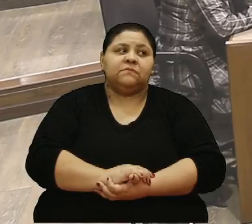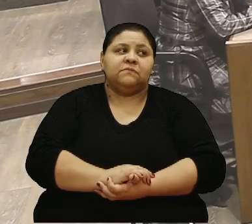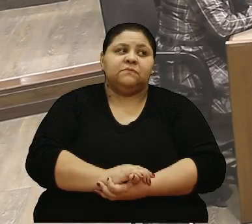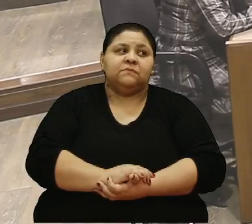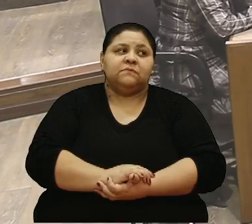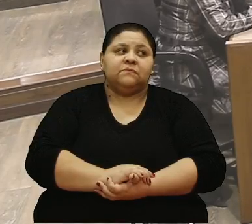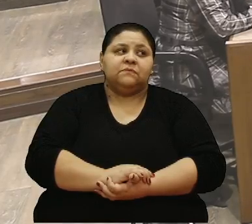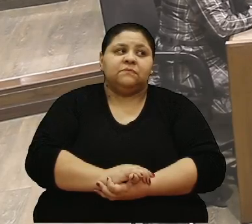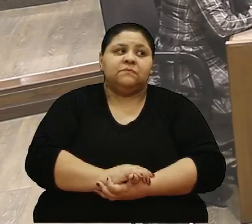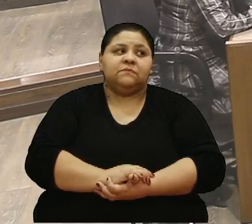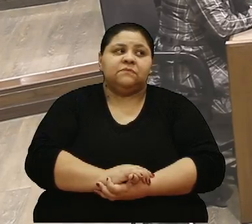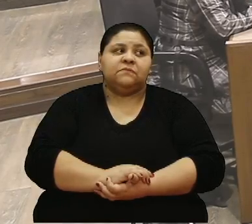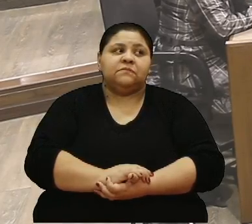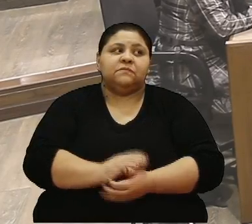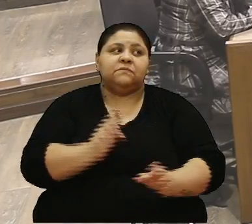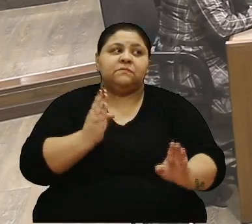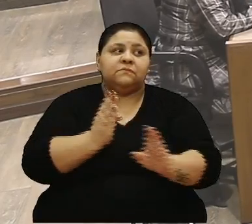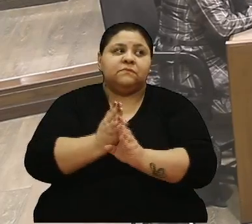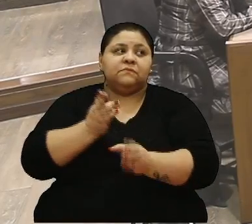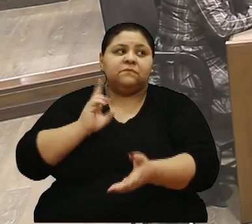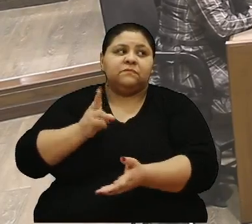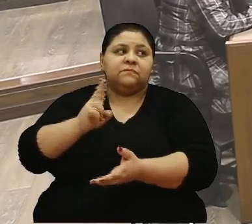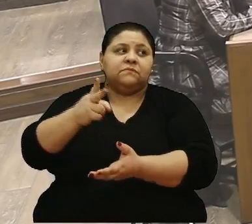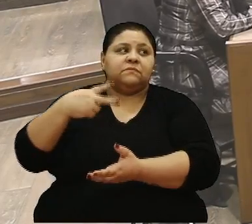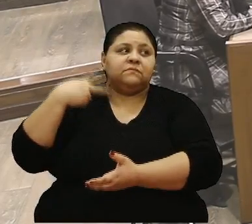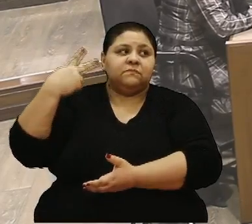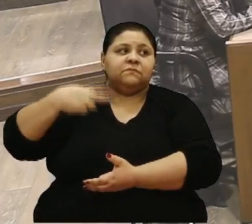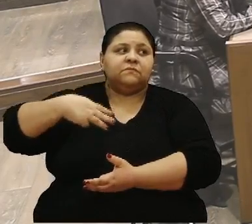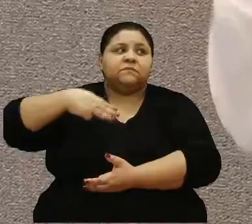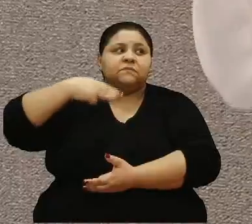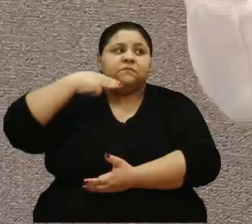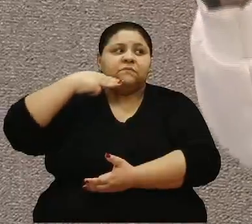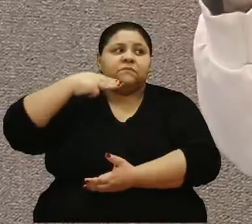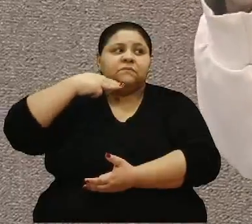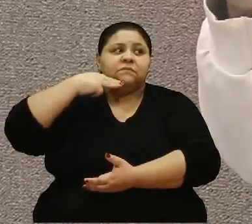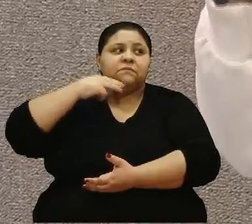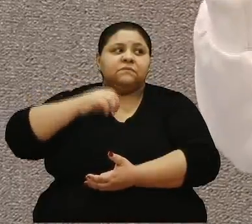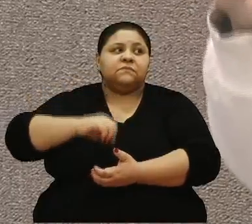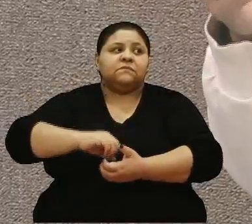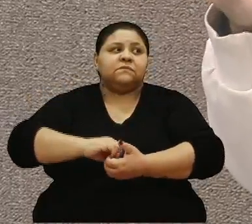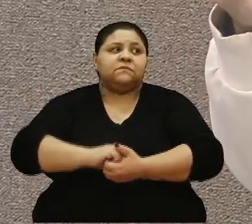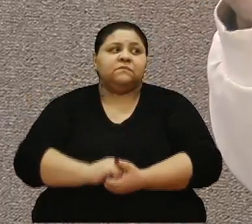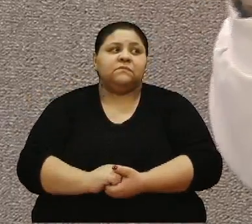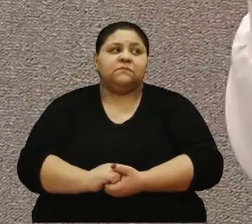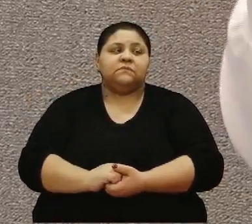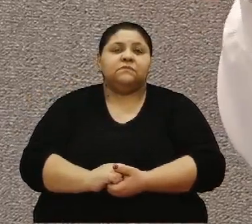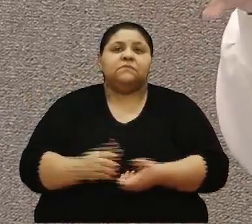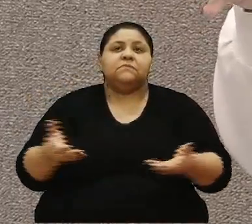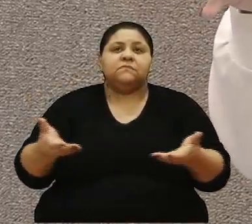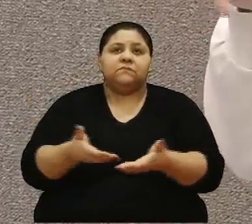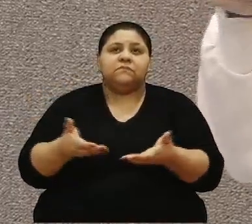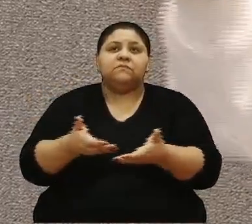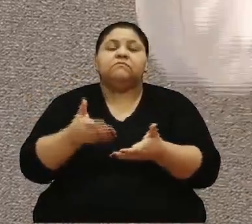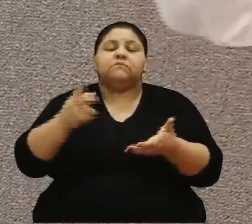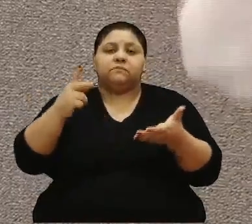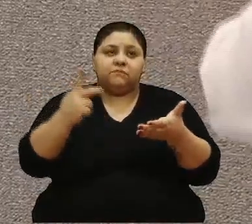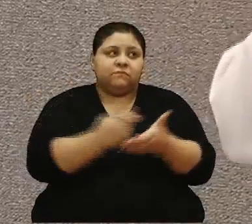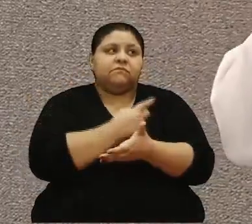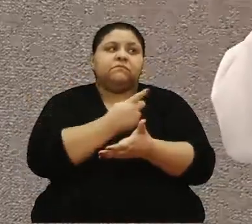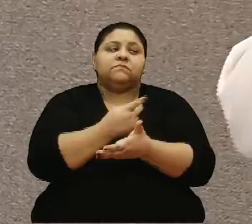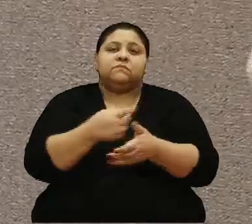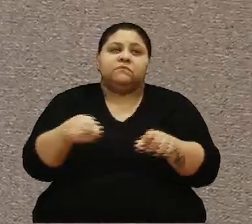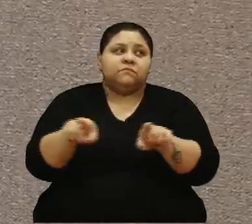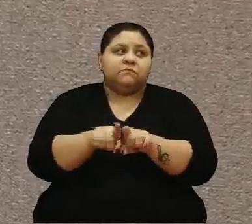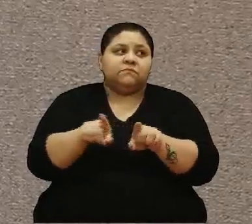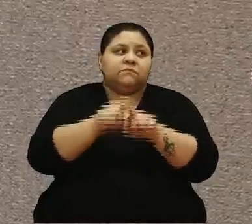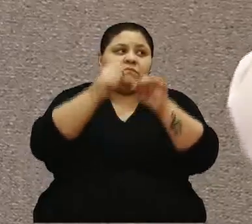Agora não tô encontrando aqui. Ok, Pode segue, continuar. vereadora Marisol Santos. Não, isso, eu só queria compreender, eu acho que houve, vereador Capitão Ramon, um equívoco nessa